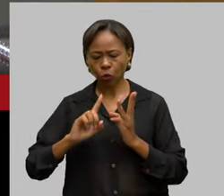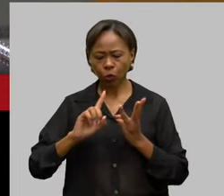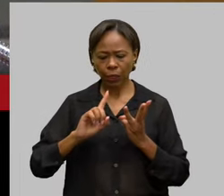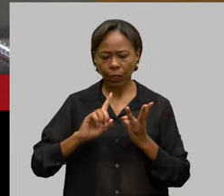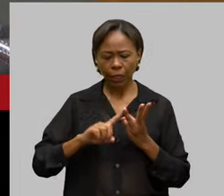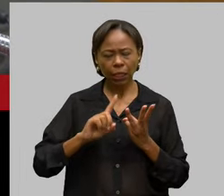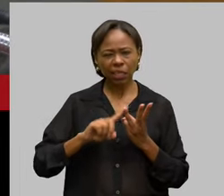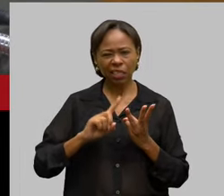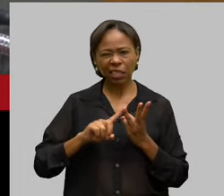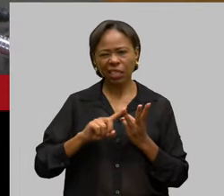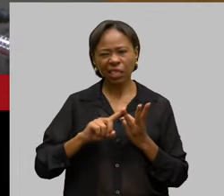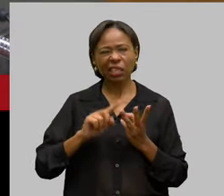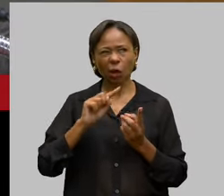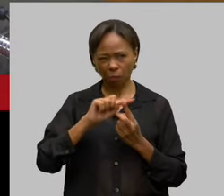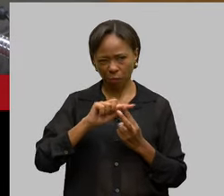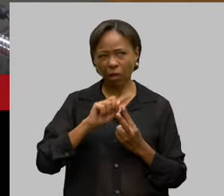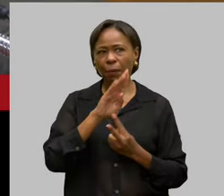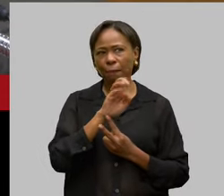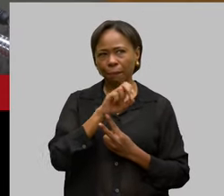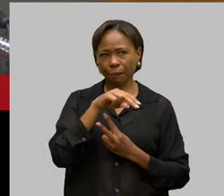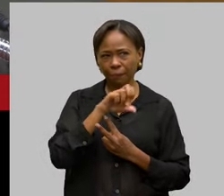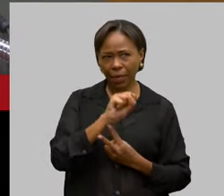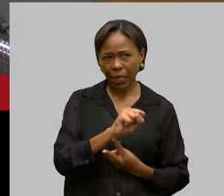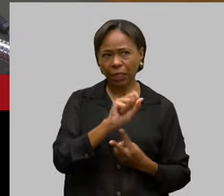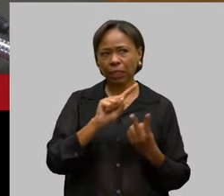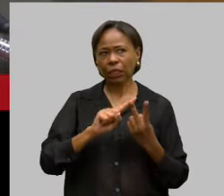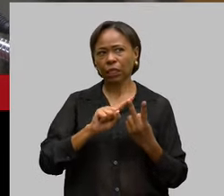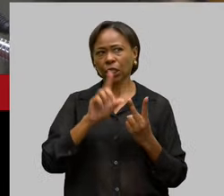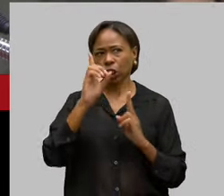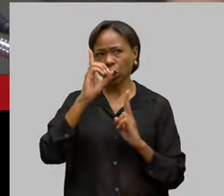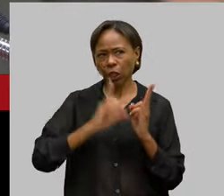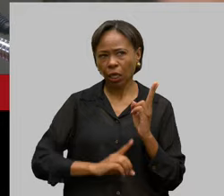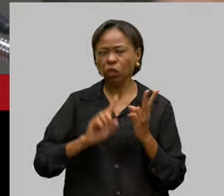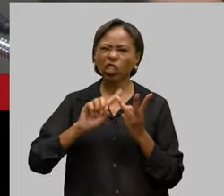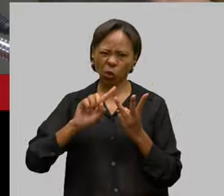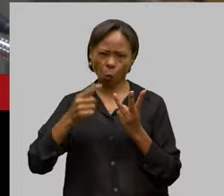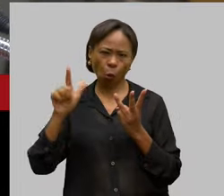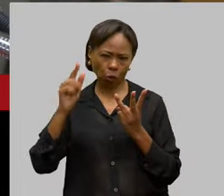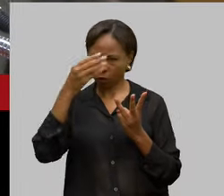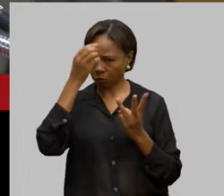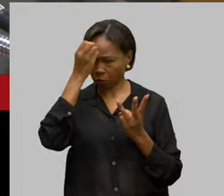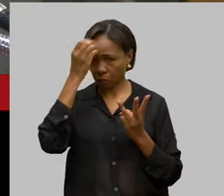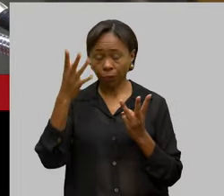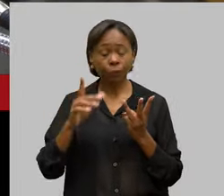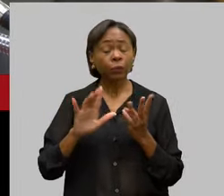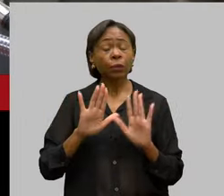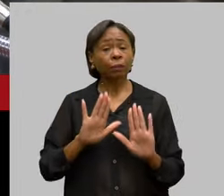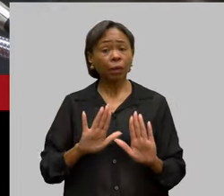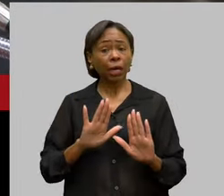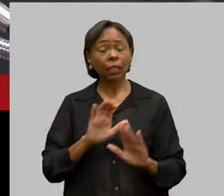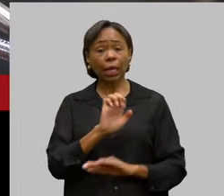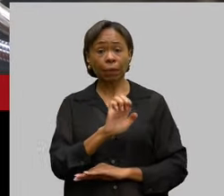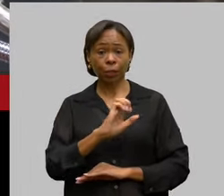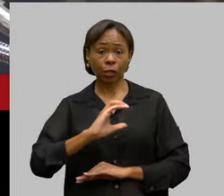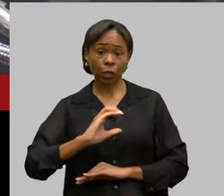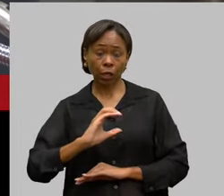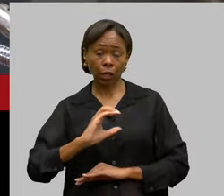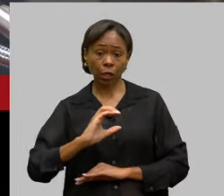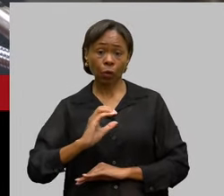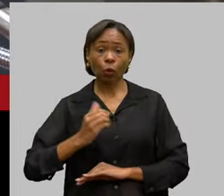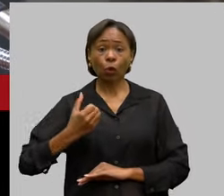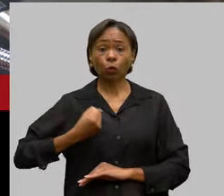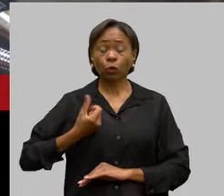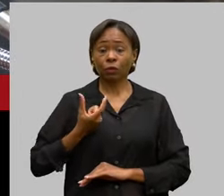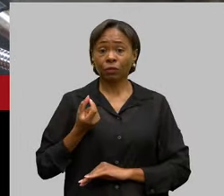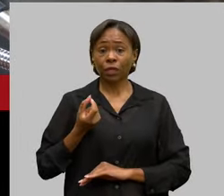vamos dizer assim mas tem tem uma outra fonte lá de recurso só que da emenda constitucional número 20 16 de dezembro de